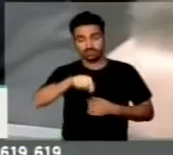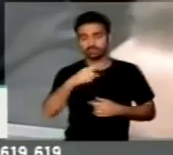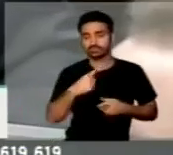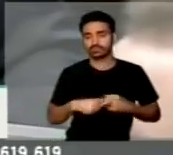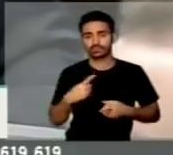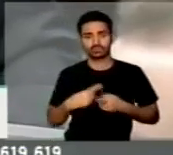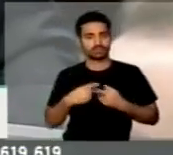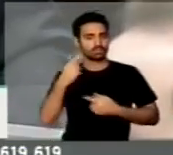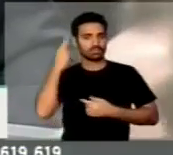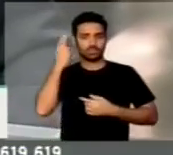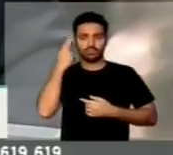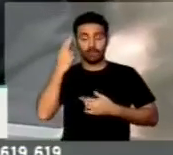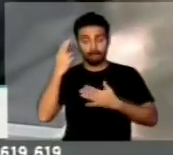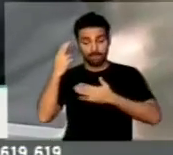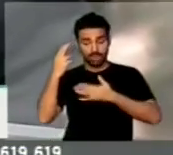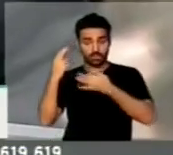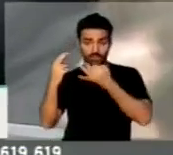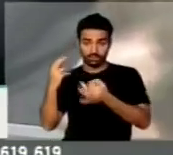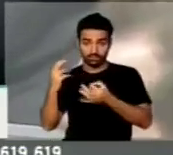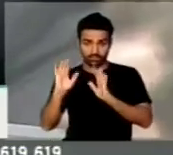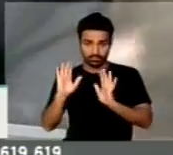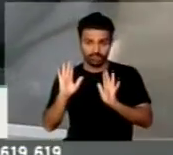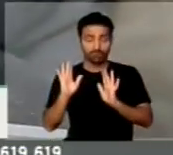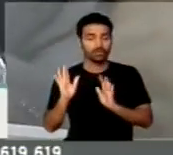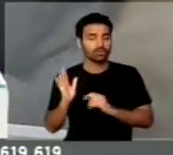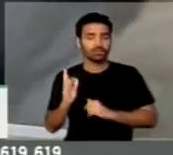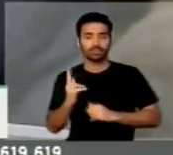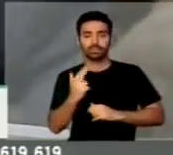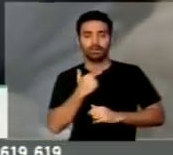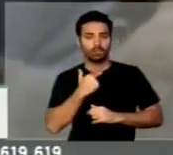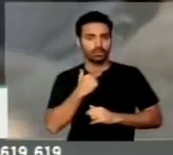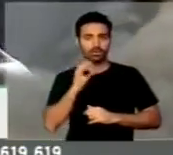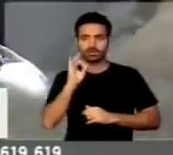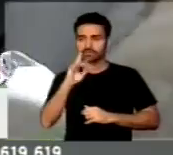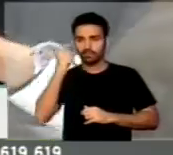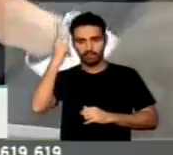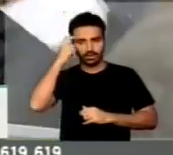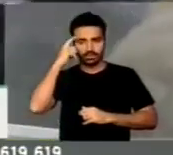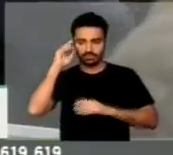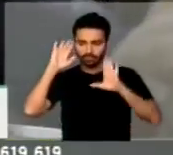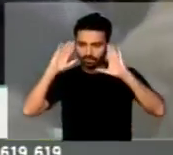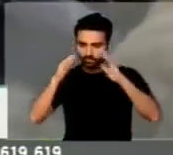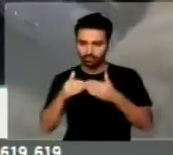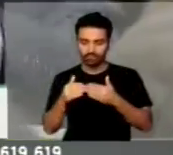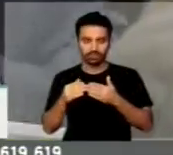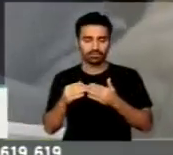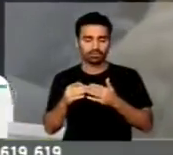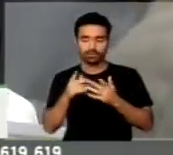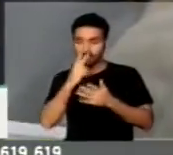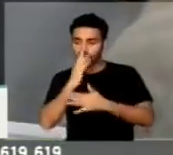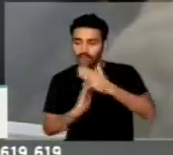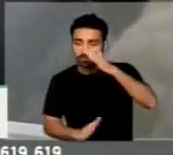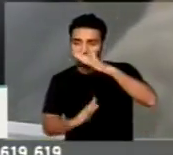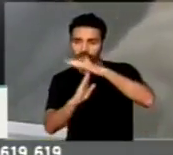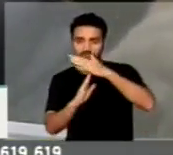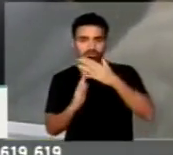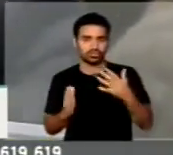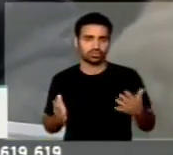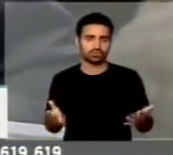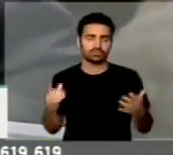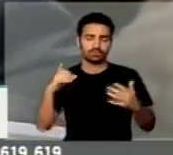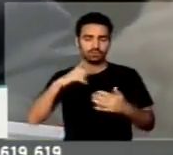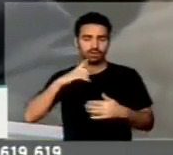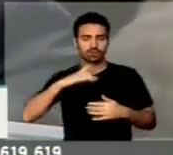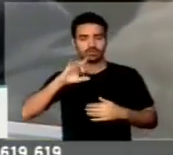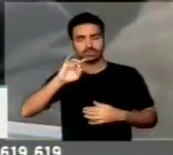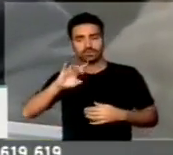dá, na minha avaliação, para se ficar circunscrito em uma limitação que tem